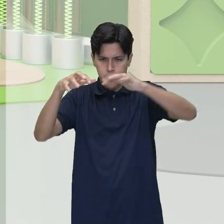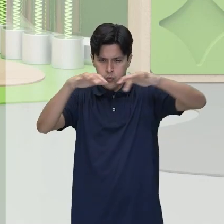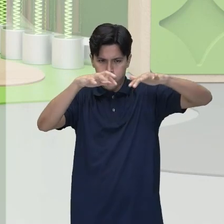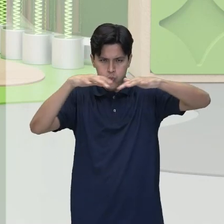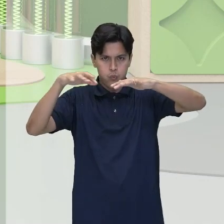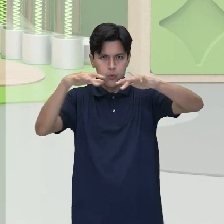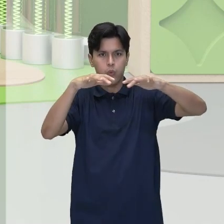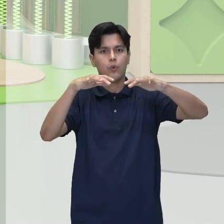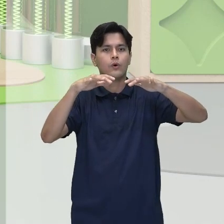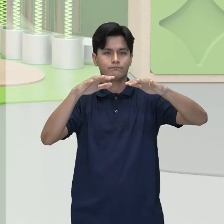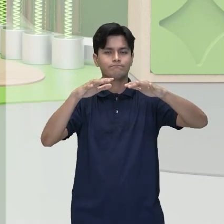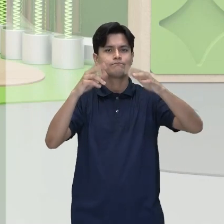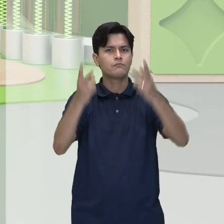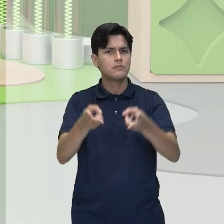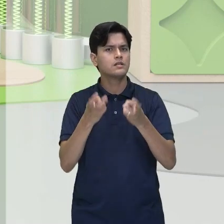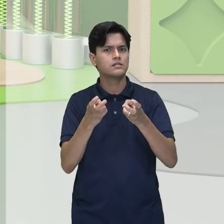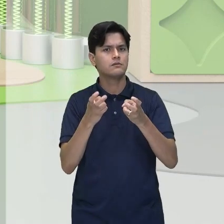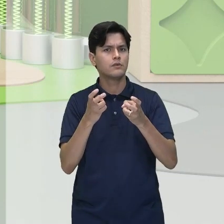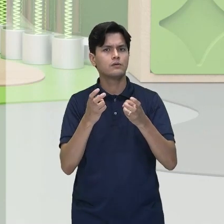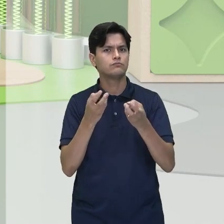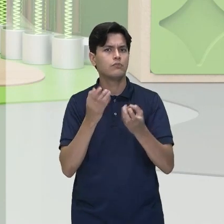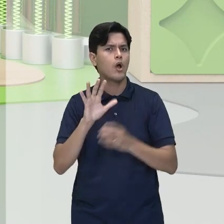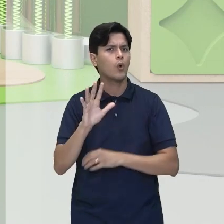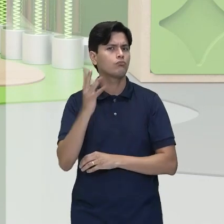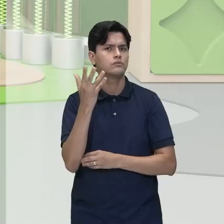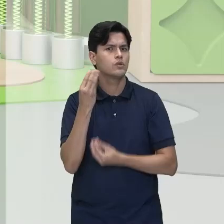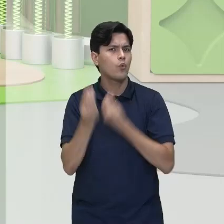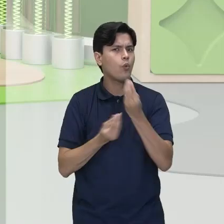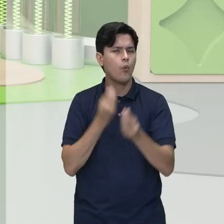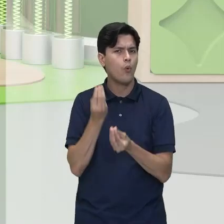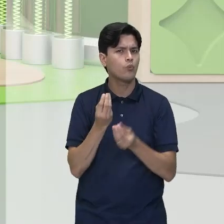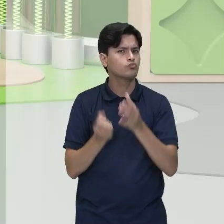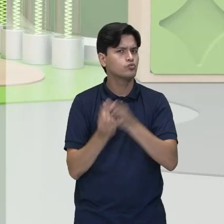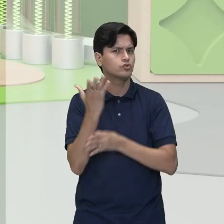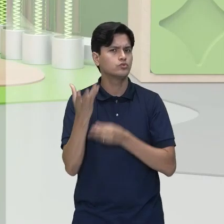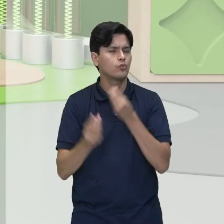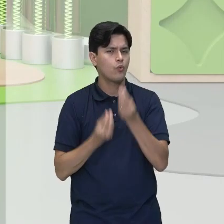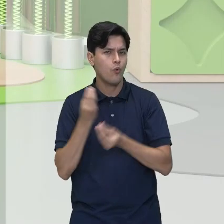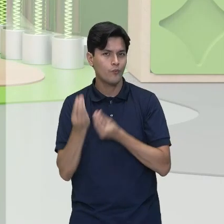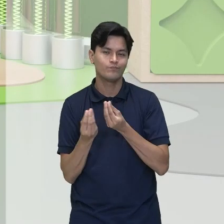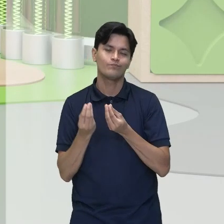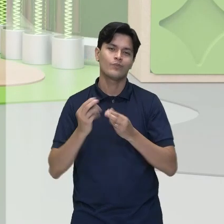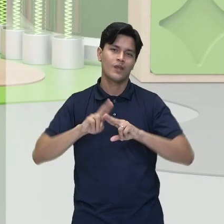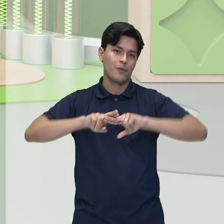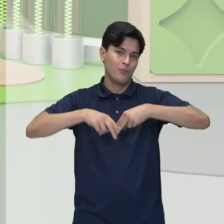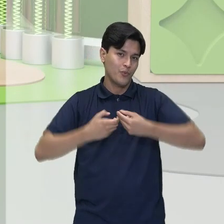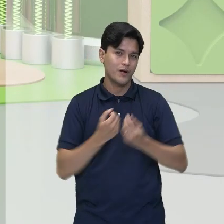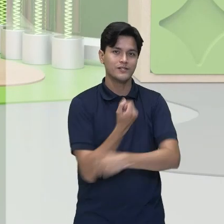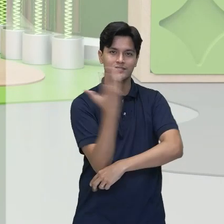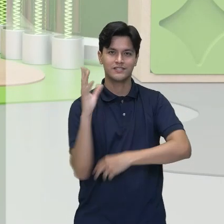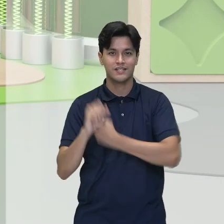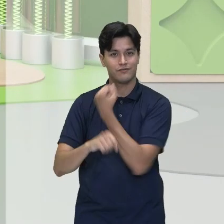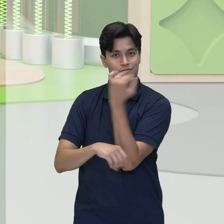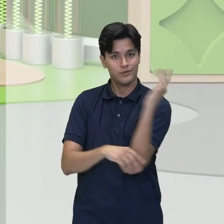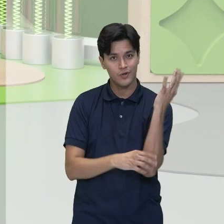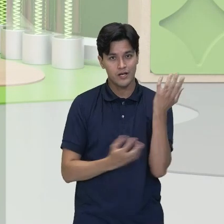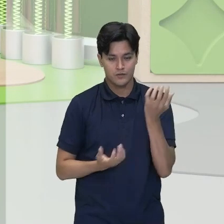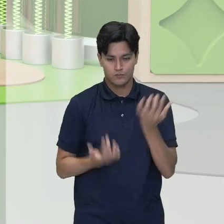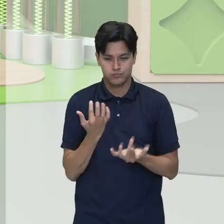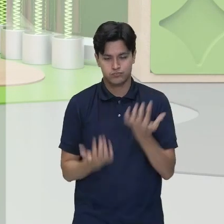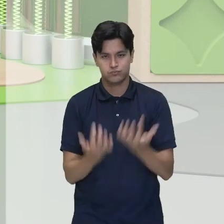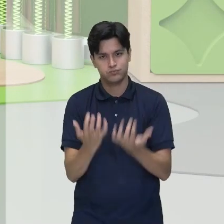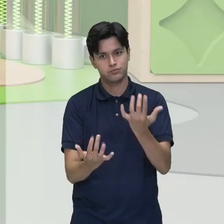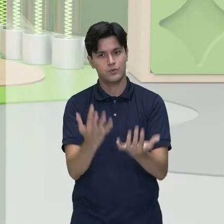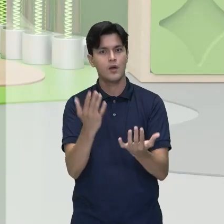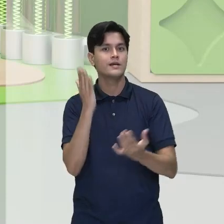gente percebe, gente, que tudo isso foi causado pelas queimadas, tá? A gente sabe, né, que existe aí a influência